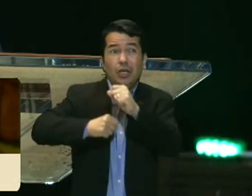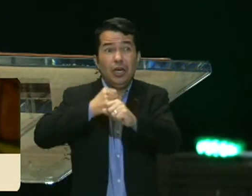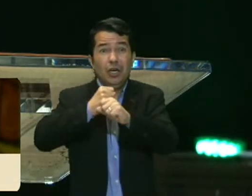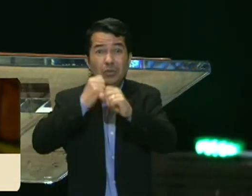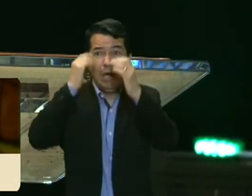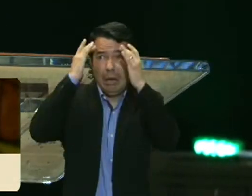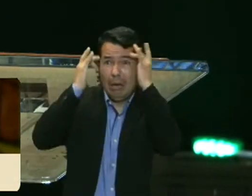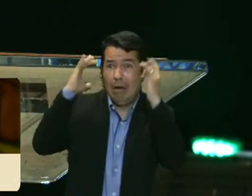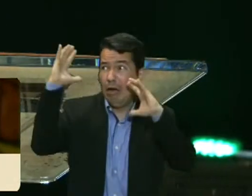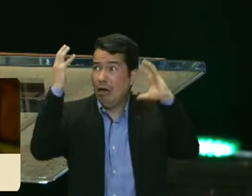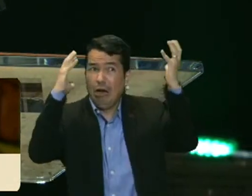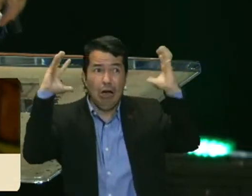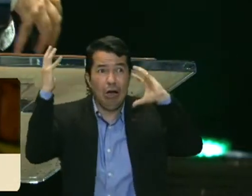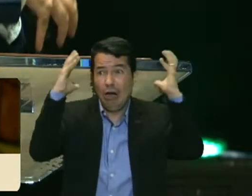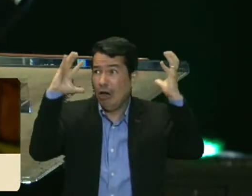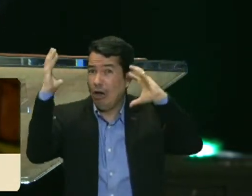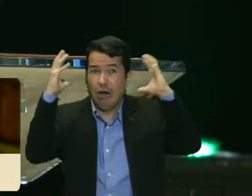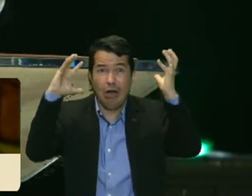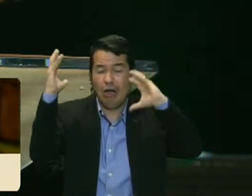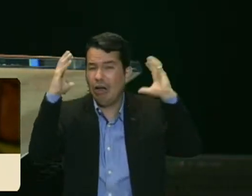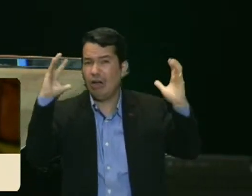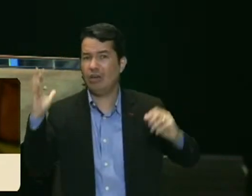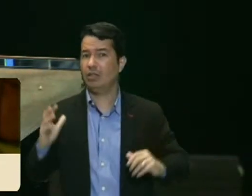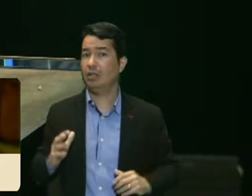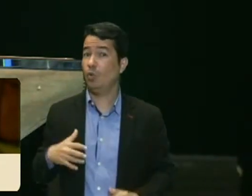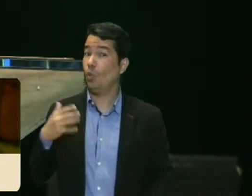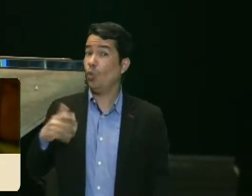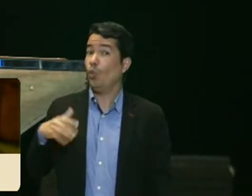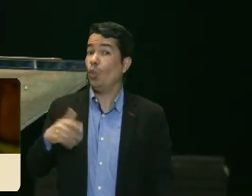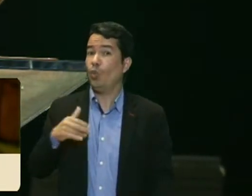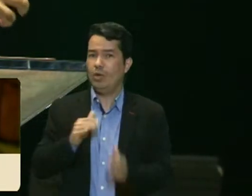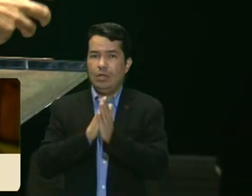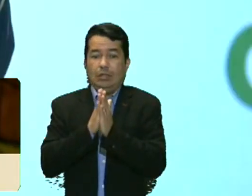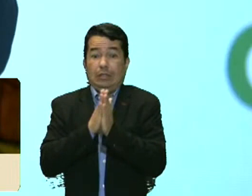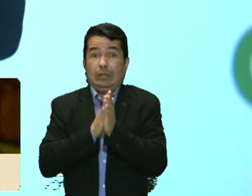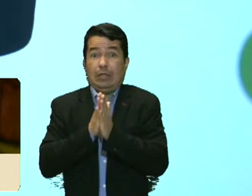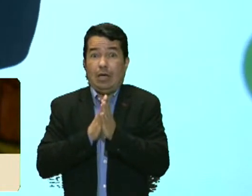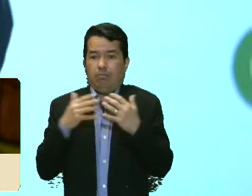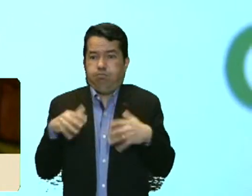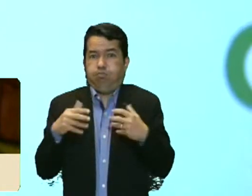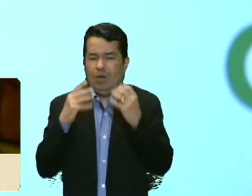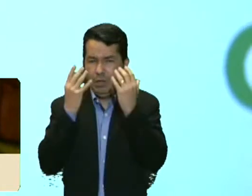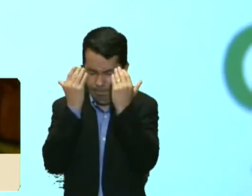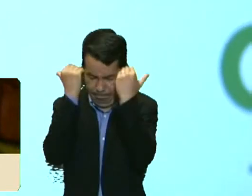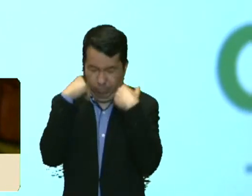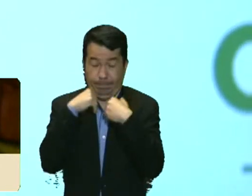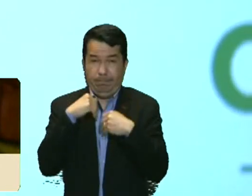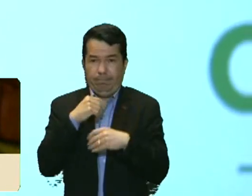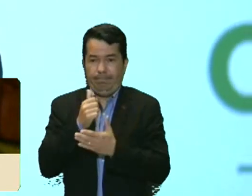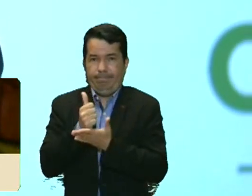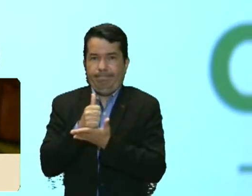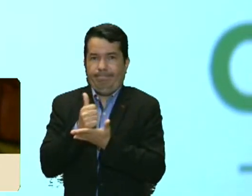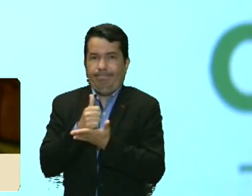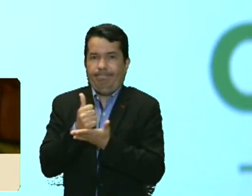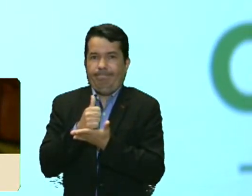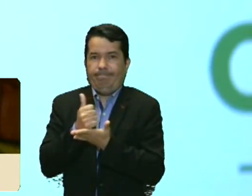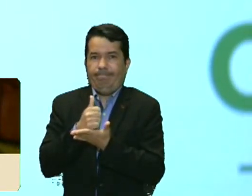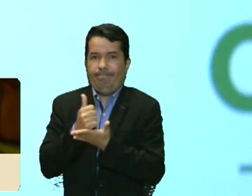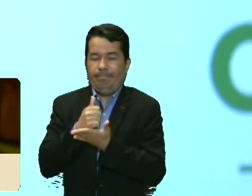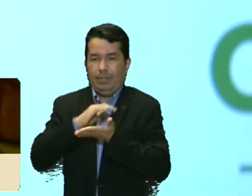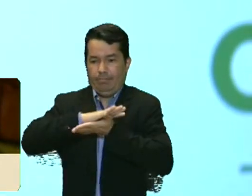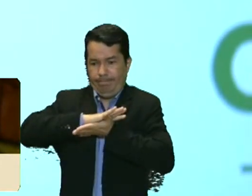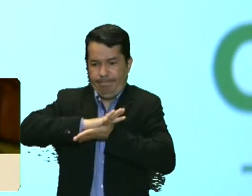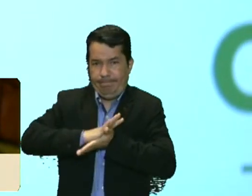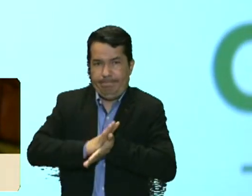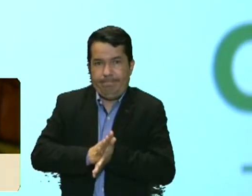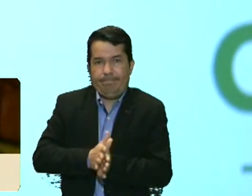vem. Quanto mais você vai dando lugar para a ansiedade, ela se torna uma força tão grande em você, que também te tira do